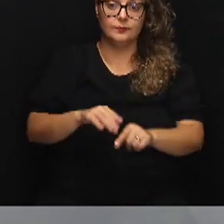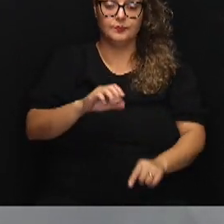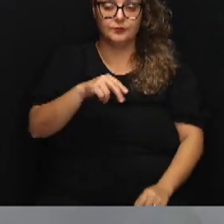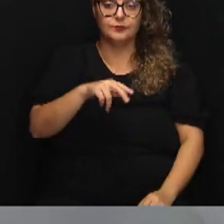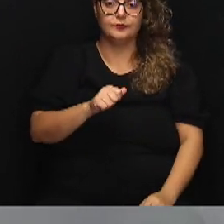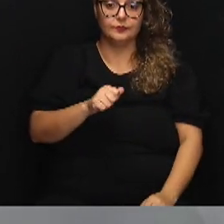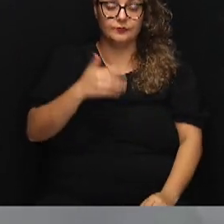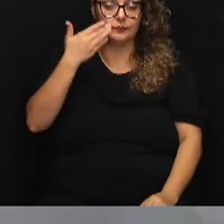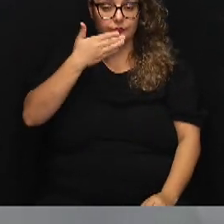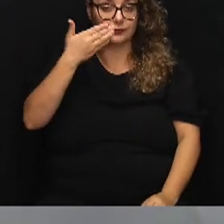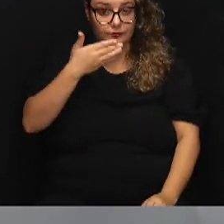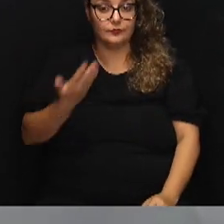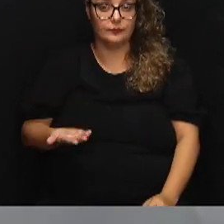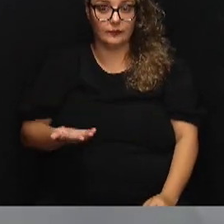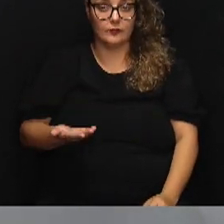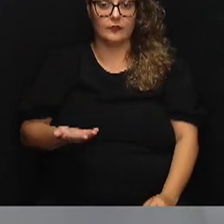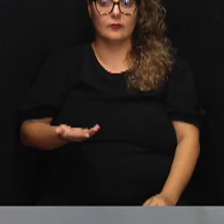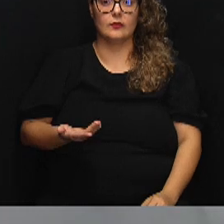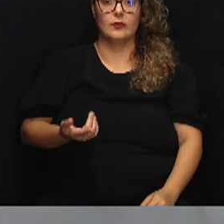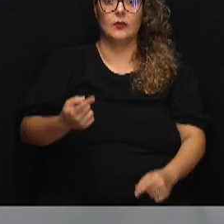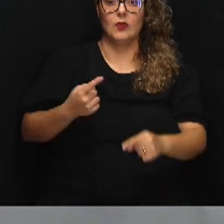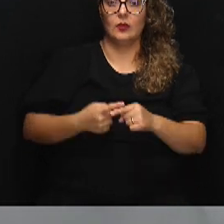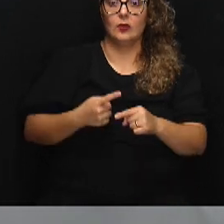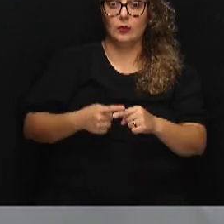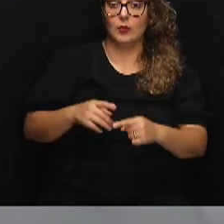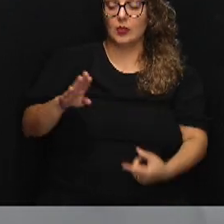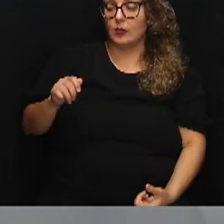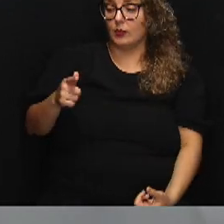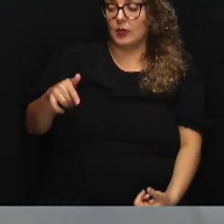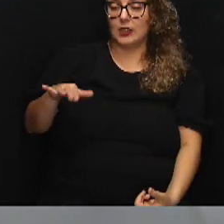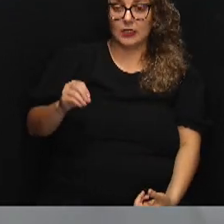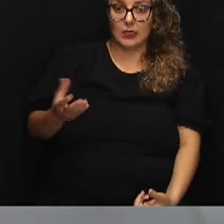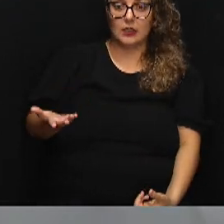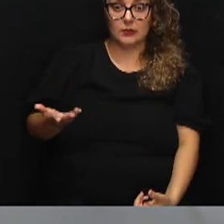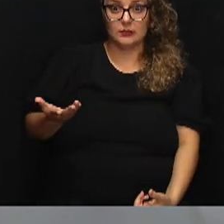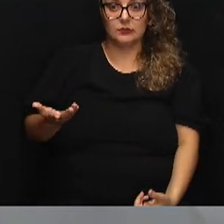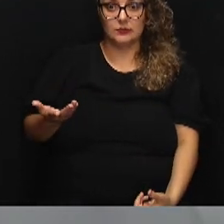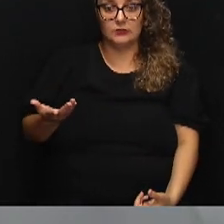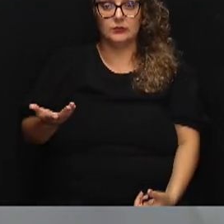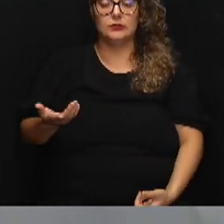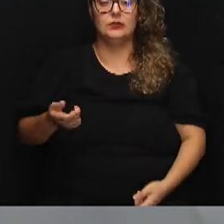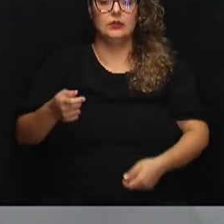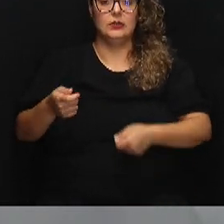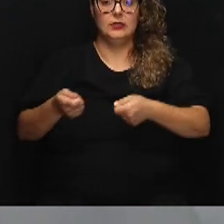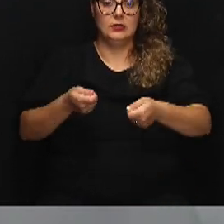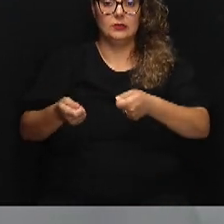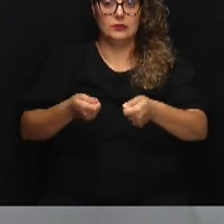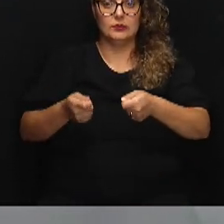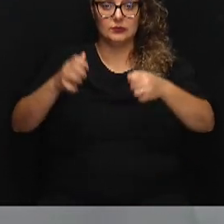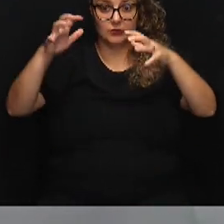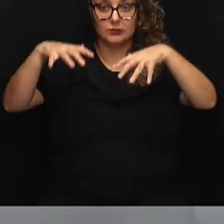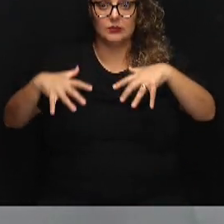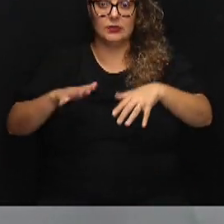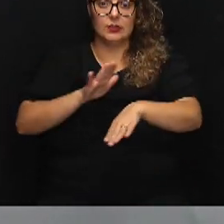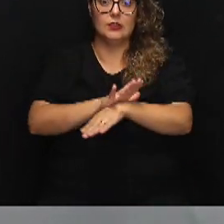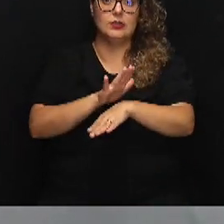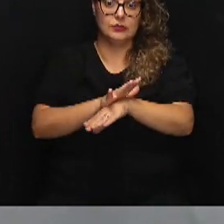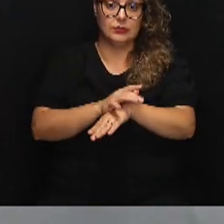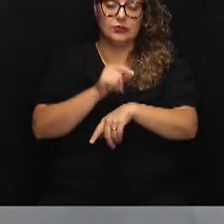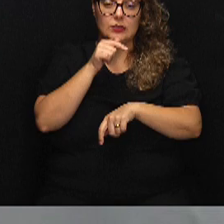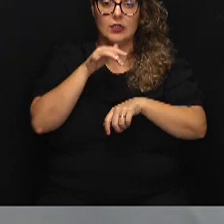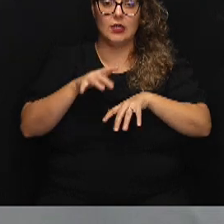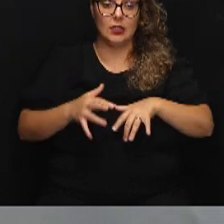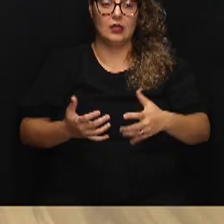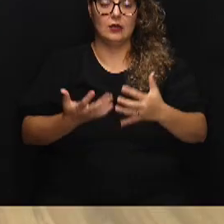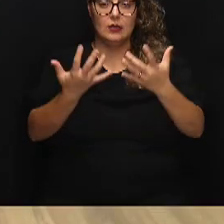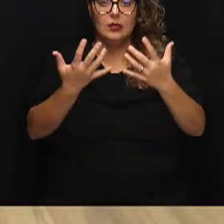caso, porque aumenta, segura água, retém água e ajuda a planta a crescer mais rápido. Não